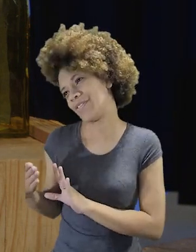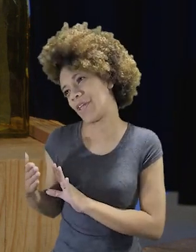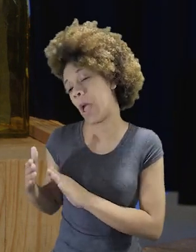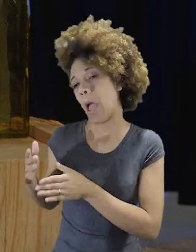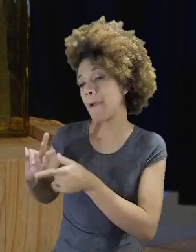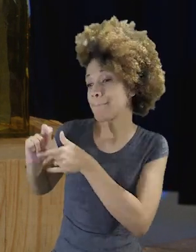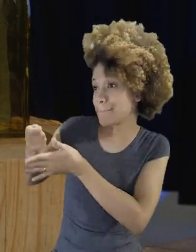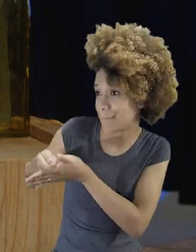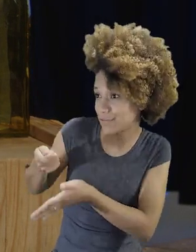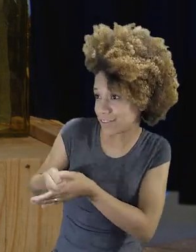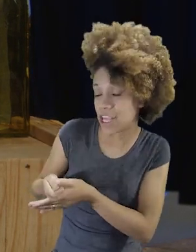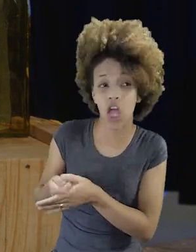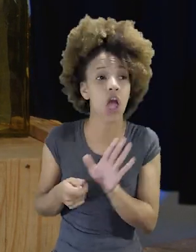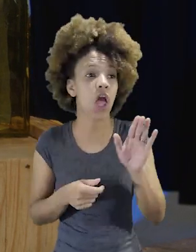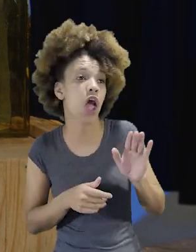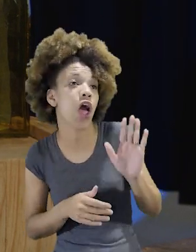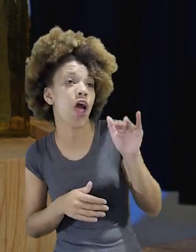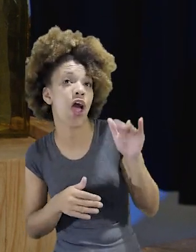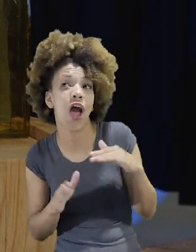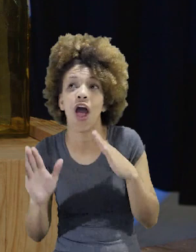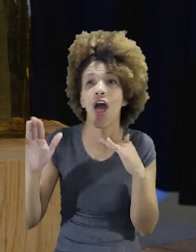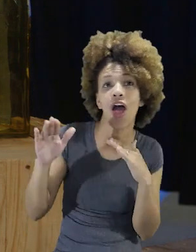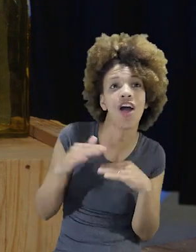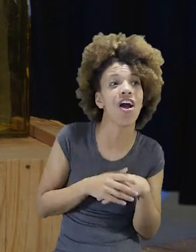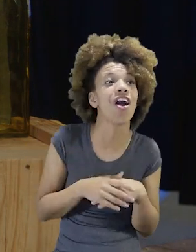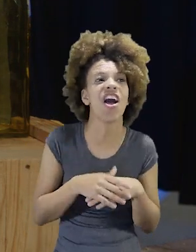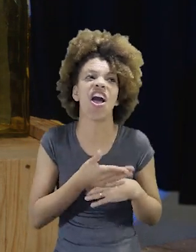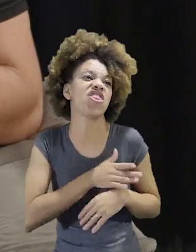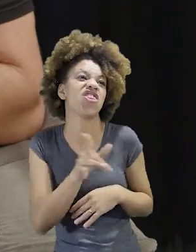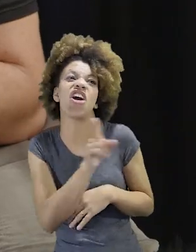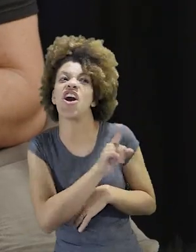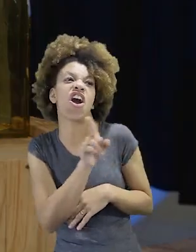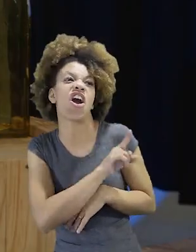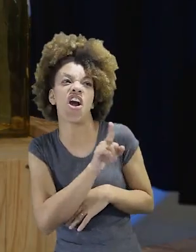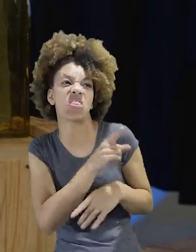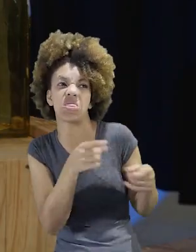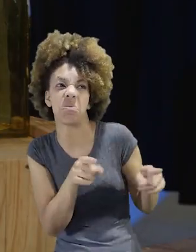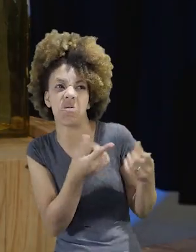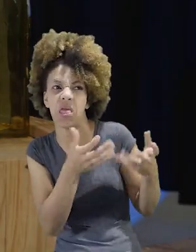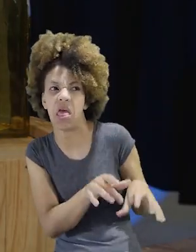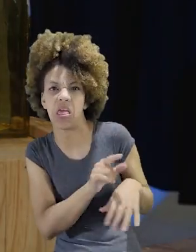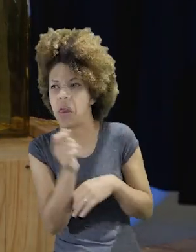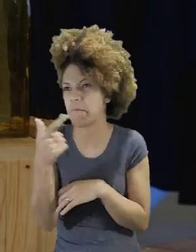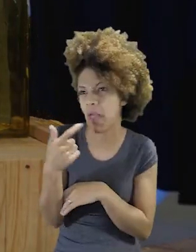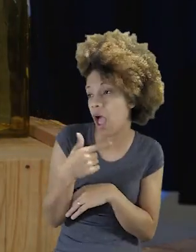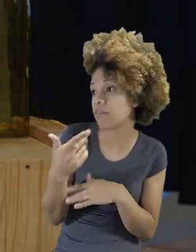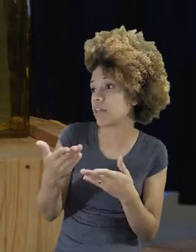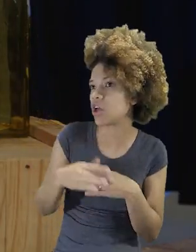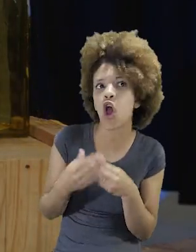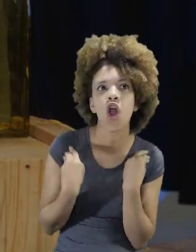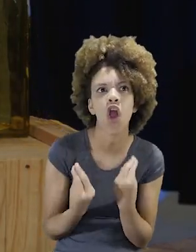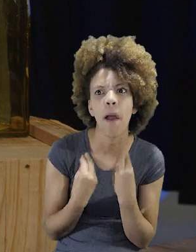aonde os progressistas passaram antes de falar a gente não guarda essa parada aí dessas músicas